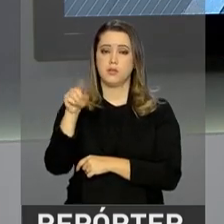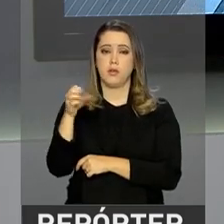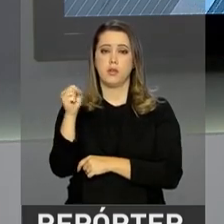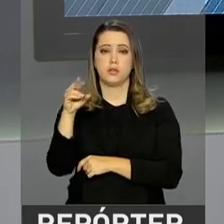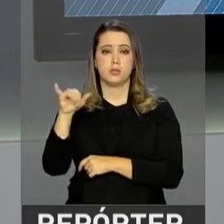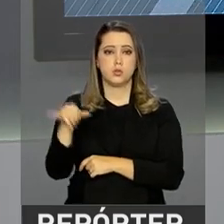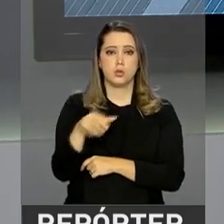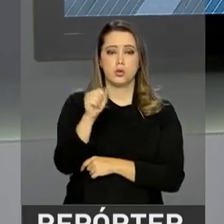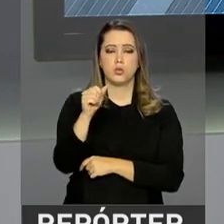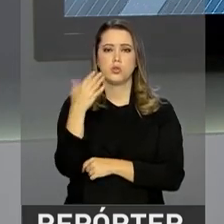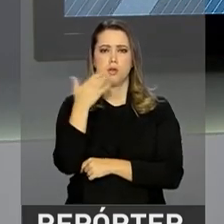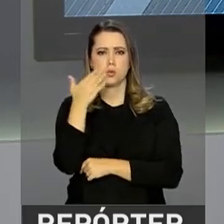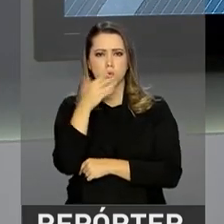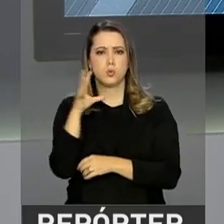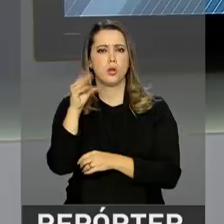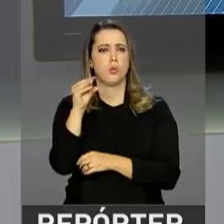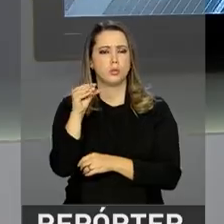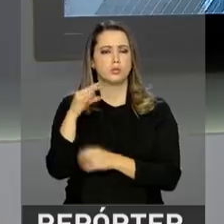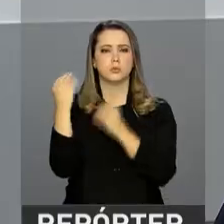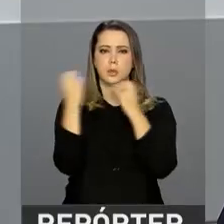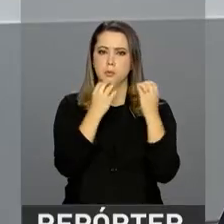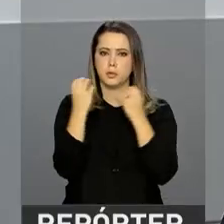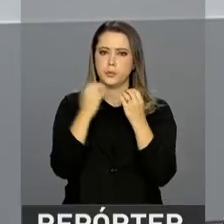soja, açúcar, algodão e milho.